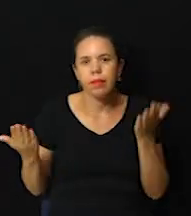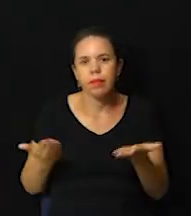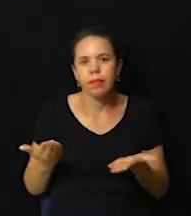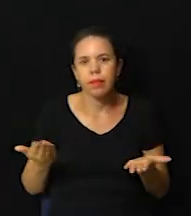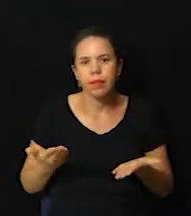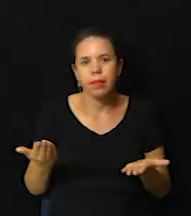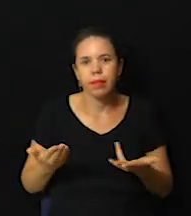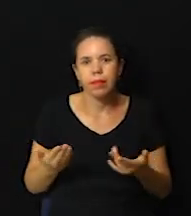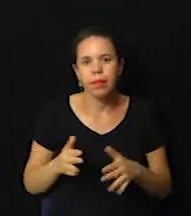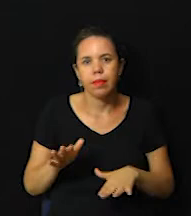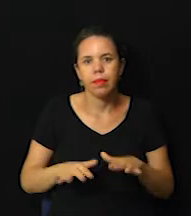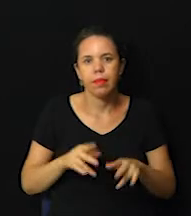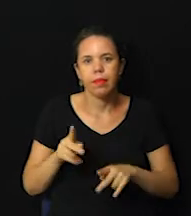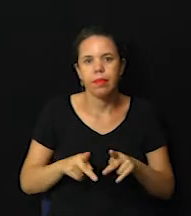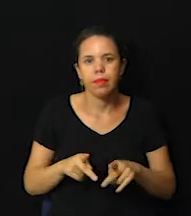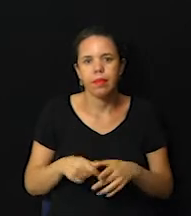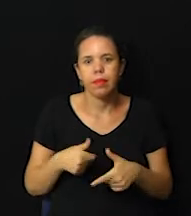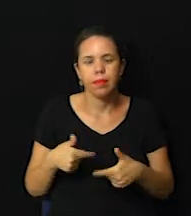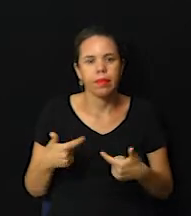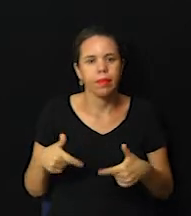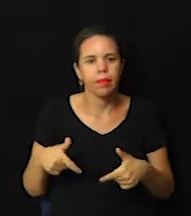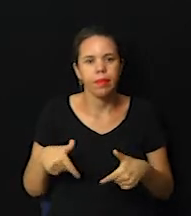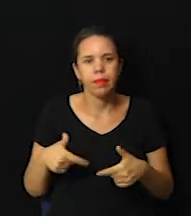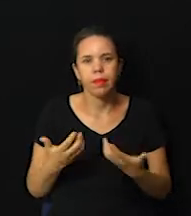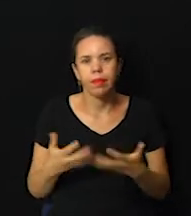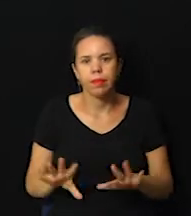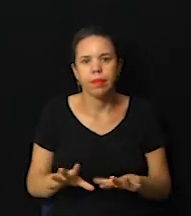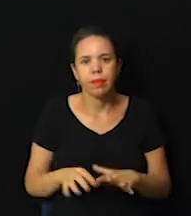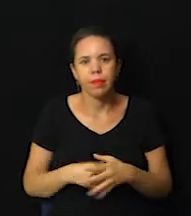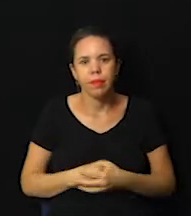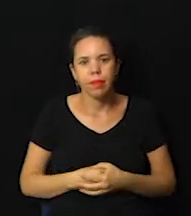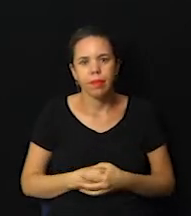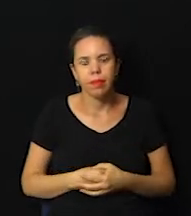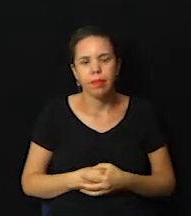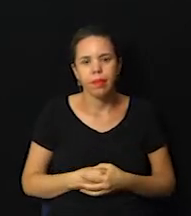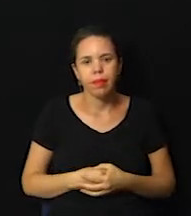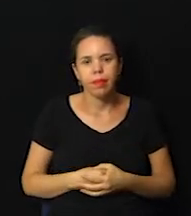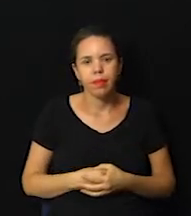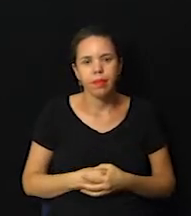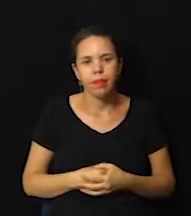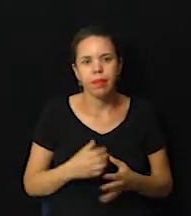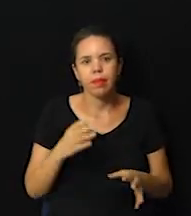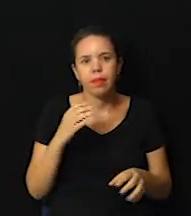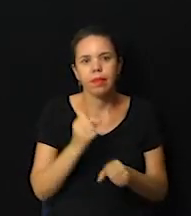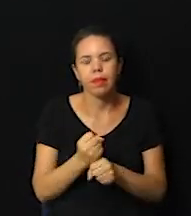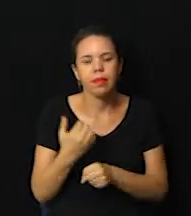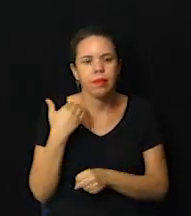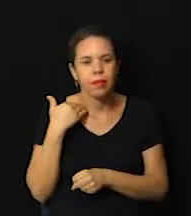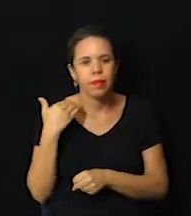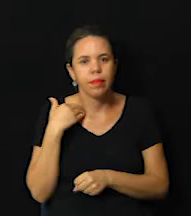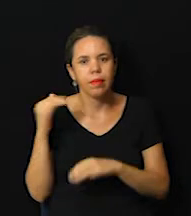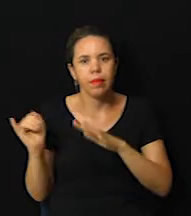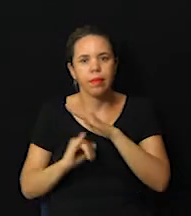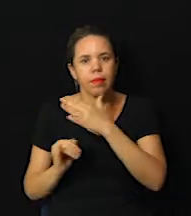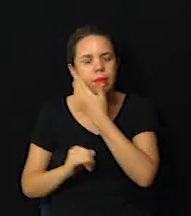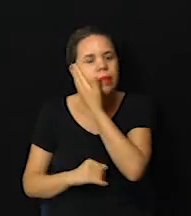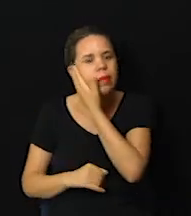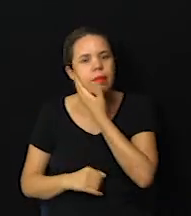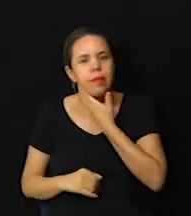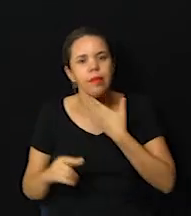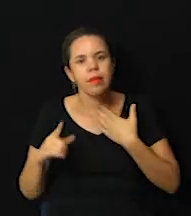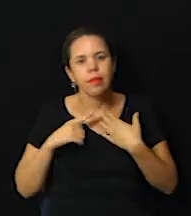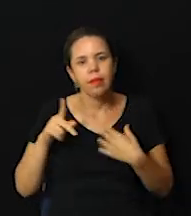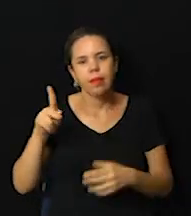para o pessoal às vezes não quer ter o trabalho, enfim, a locomoção, a gente também uma conta bancária da instituição,